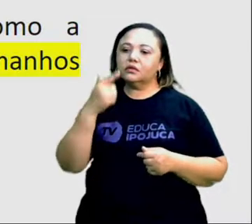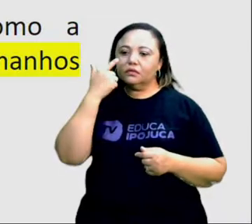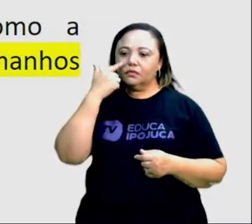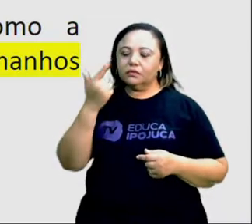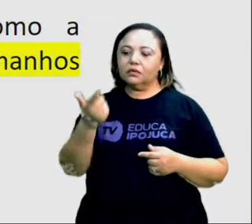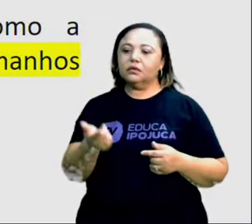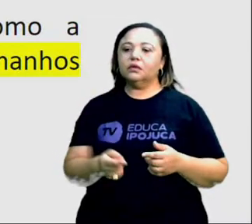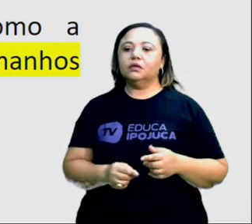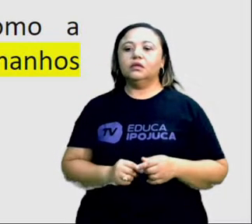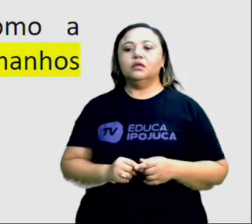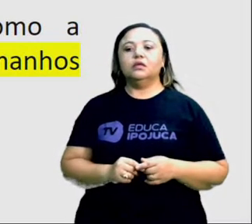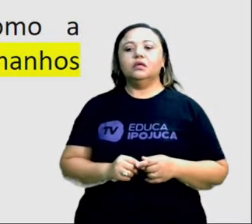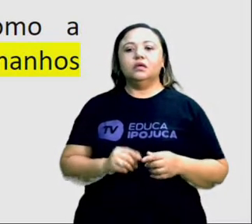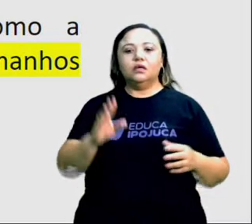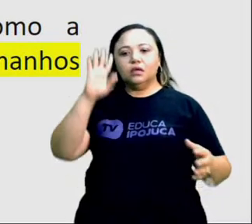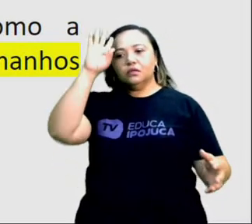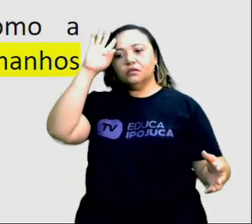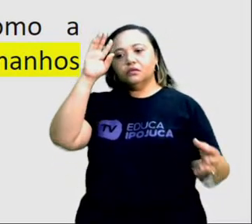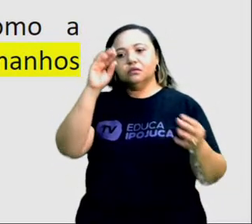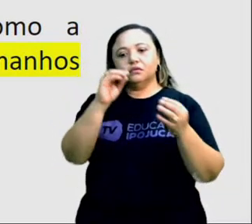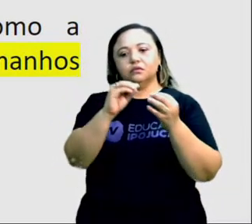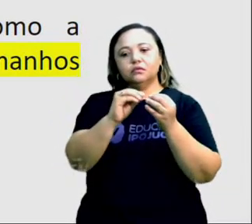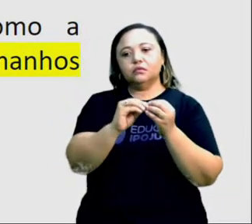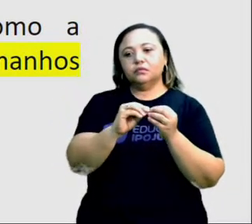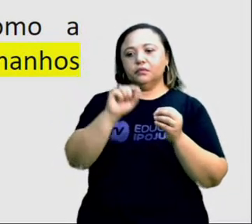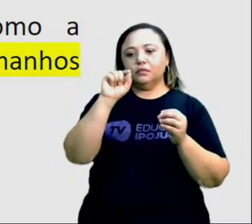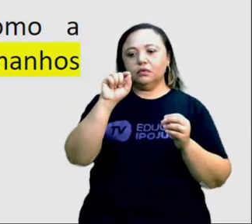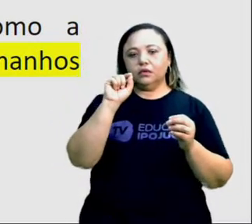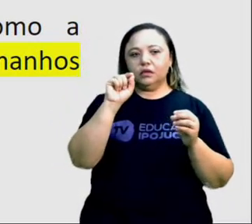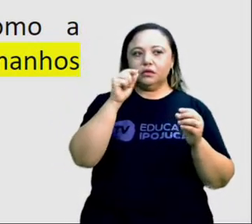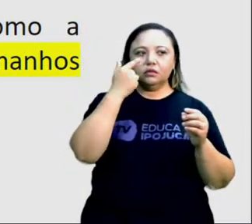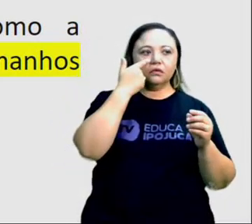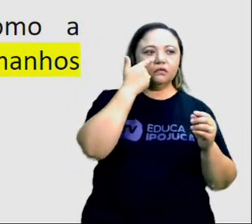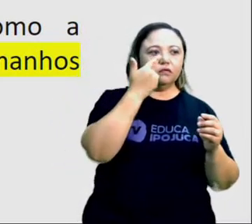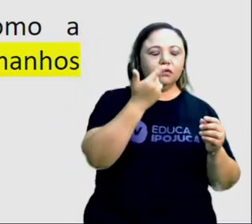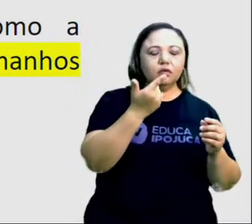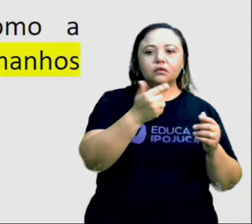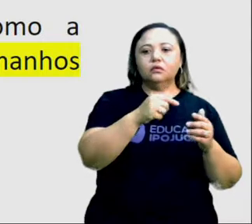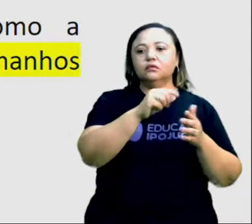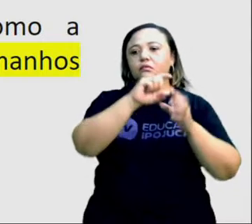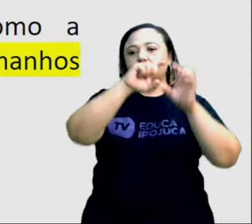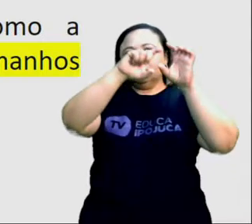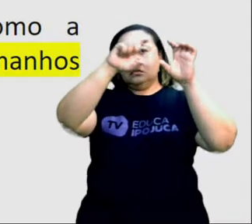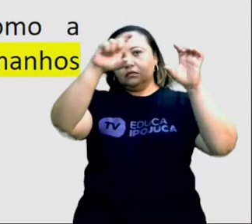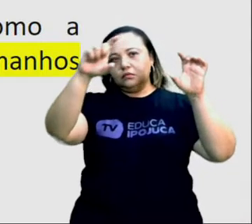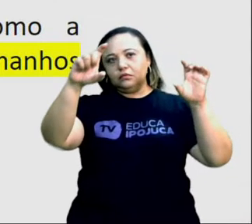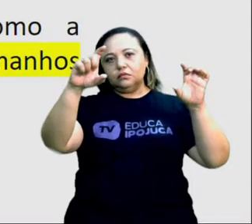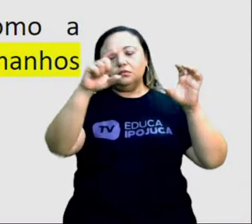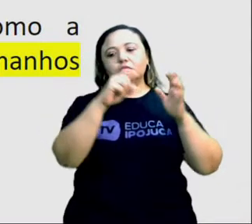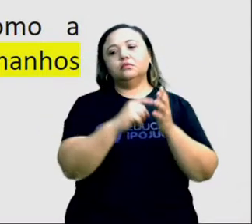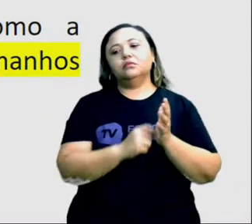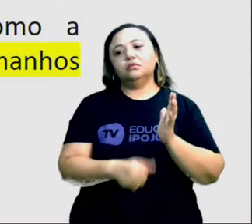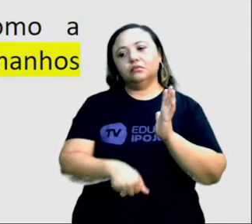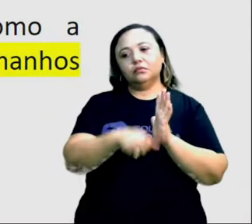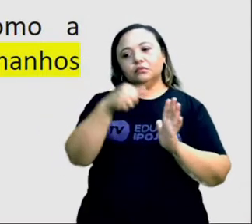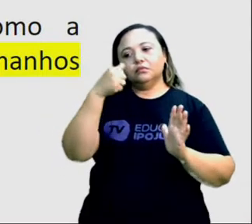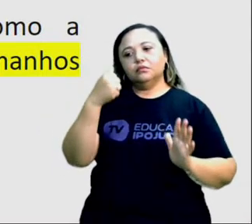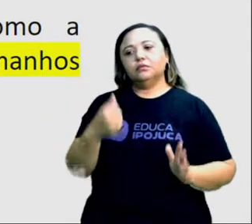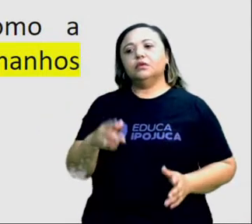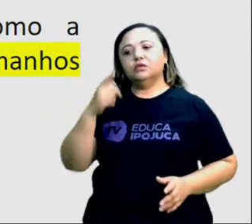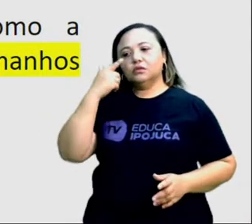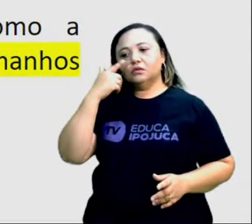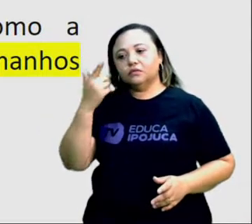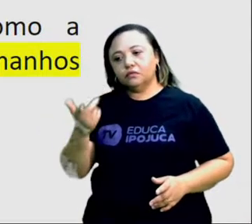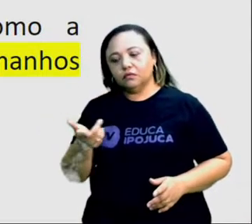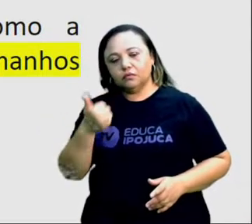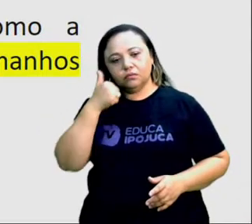primeiro parágrafo. Então, apresentam vozes de autoridade, né? A gente viu a voz da